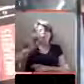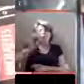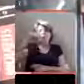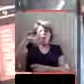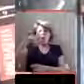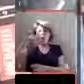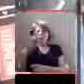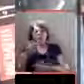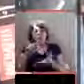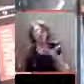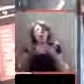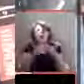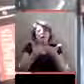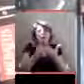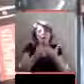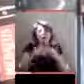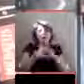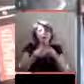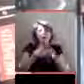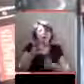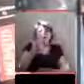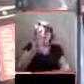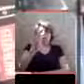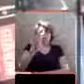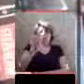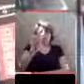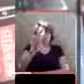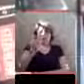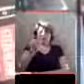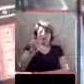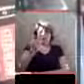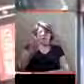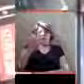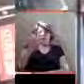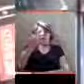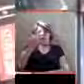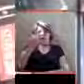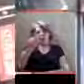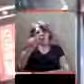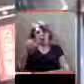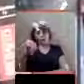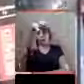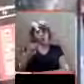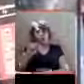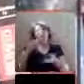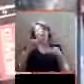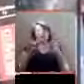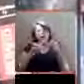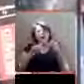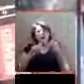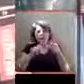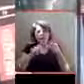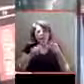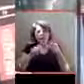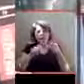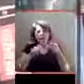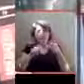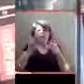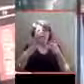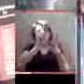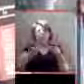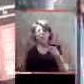no livro de Bevilacqua, Humblé e Chatara, e também nas plataformas